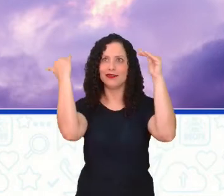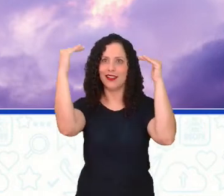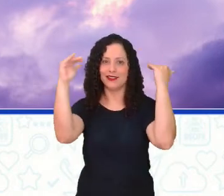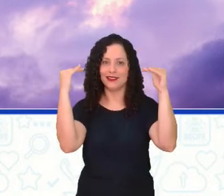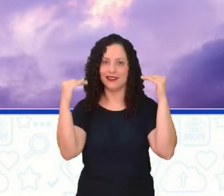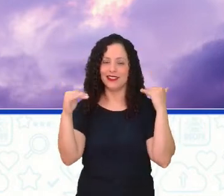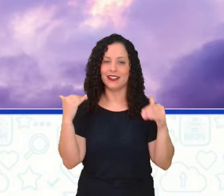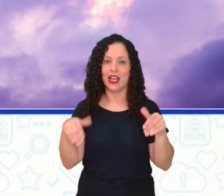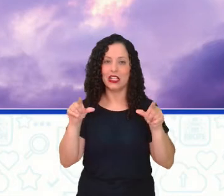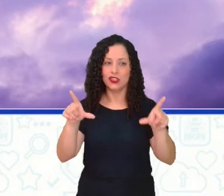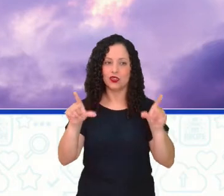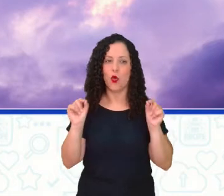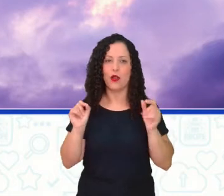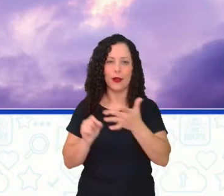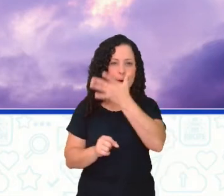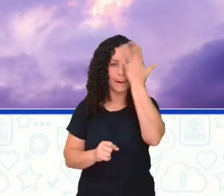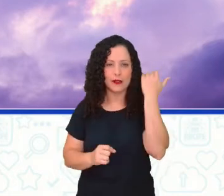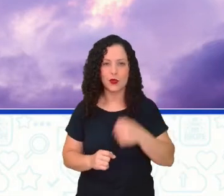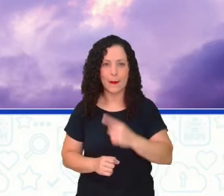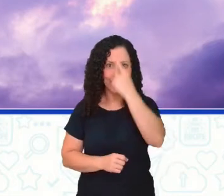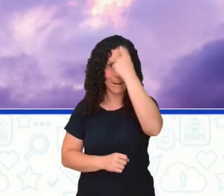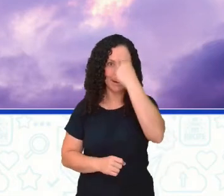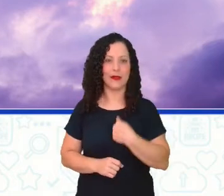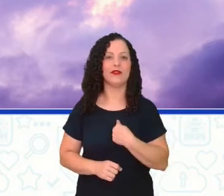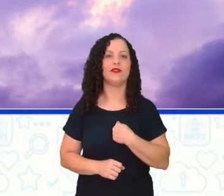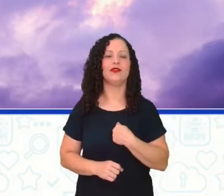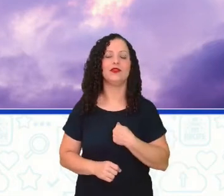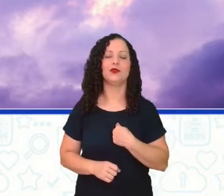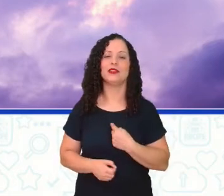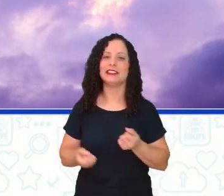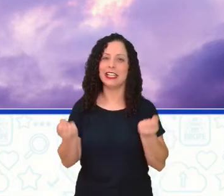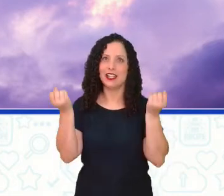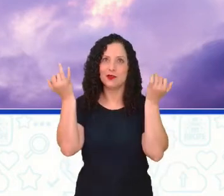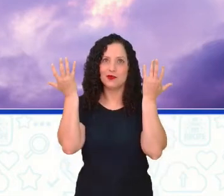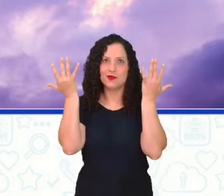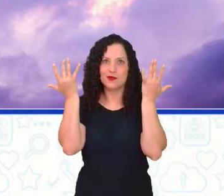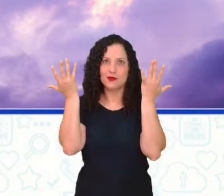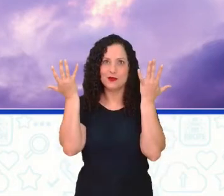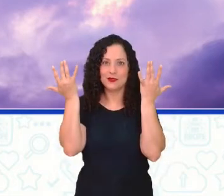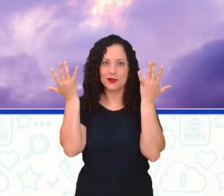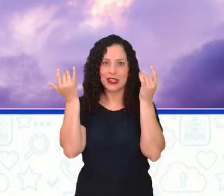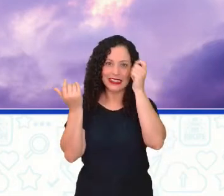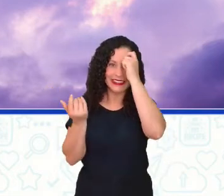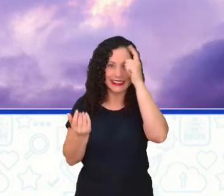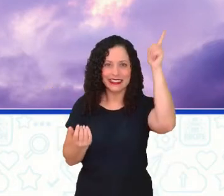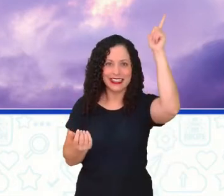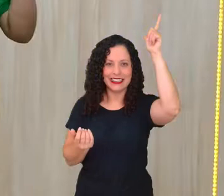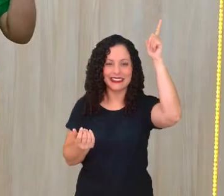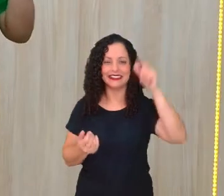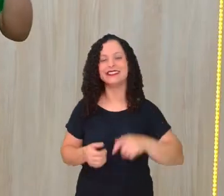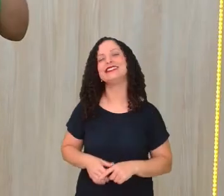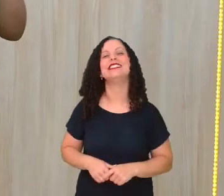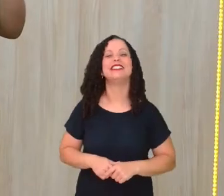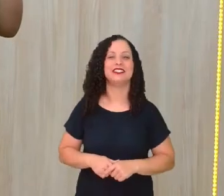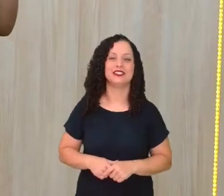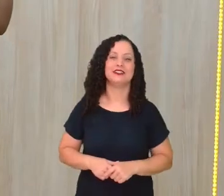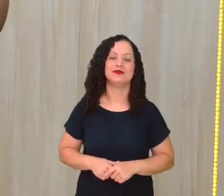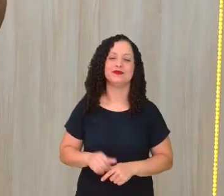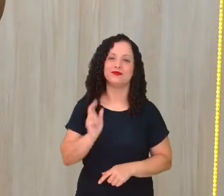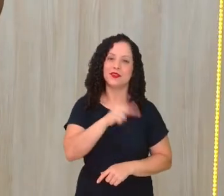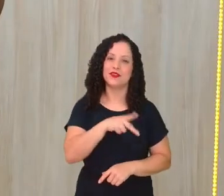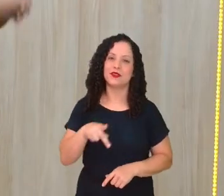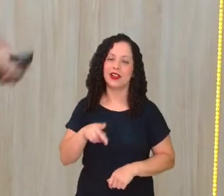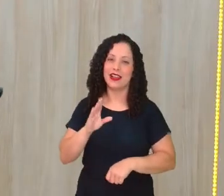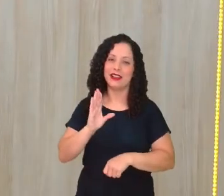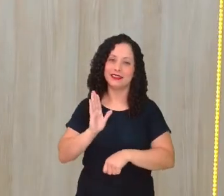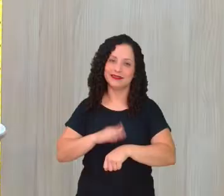perfil. A gente viu o perfil o mês inteiro, então vocês estão com ele aí fresquinho na cabeça. Afiadíssimos. Afiadíssimos. Professora Camille, acabou nossa